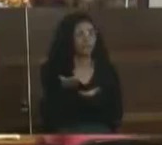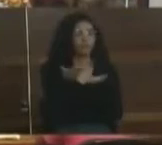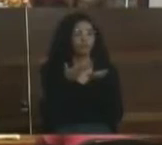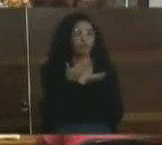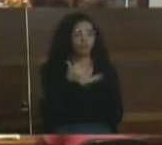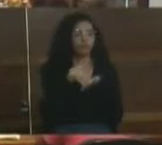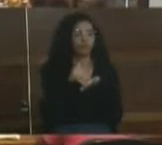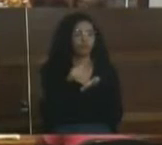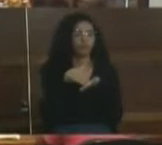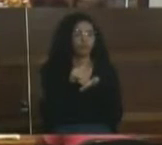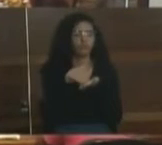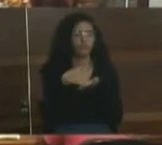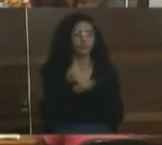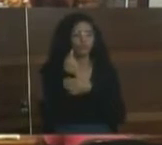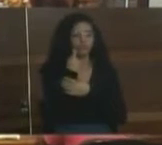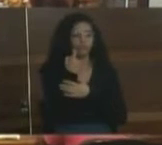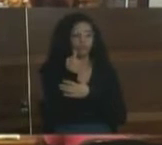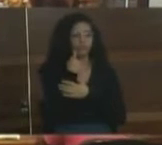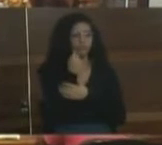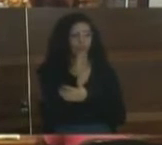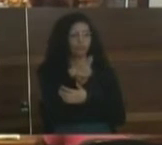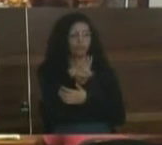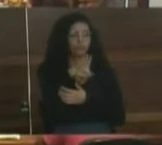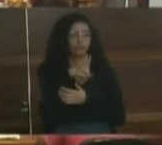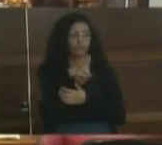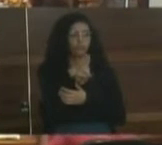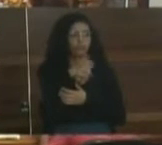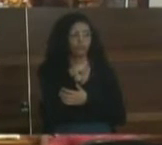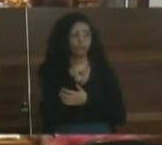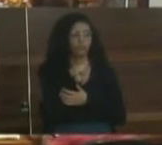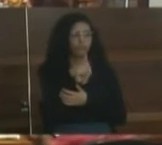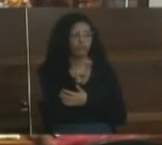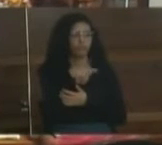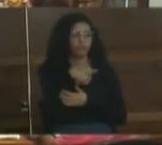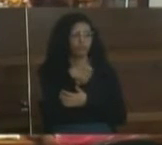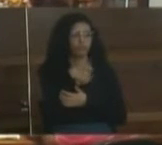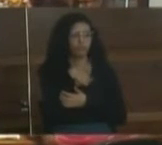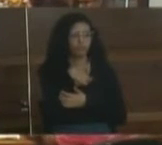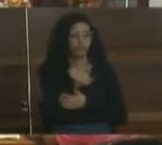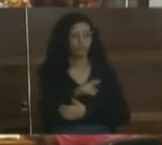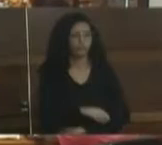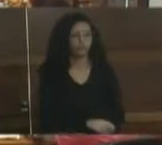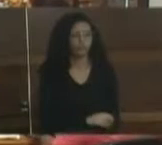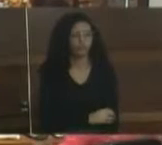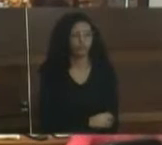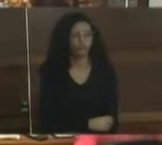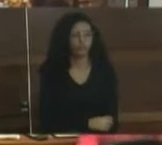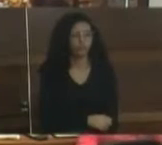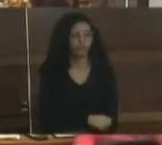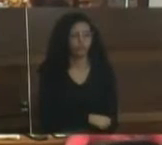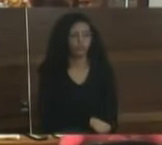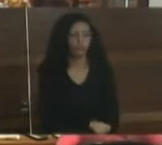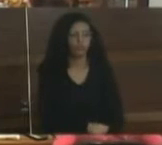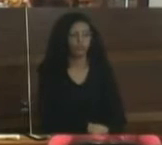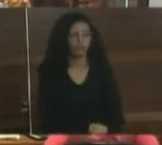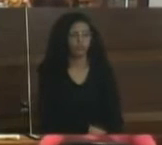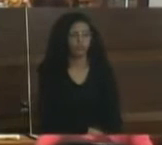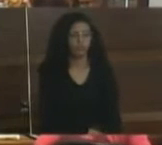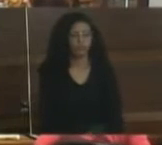convidar o secretário de agricultura e pesca seu wagner por favor vai fazer parte também aqui na mesa e